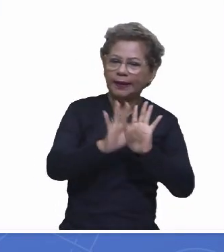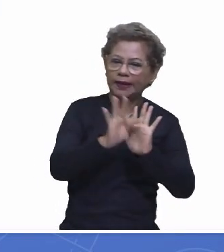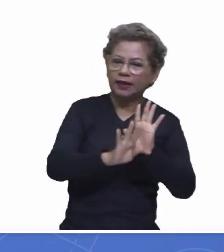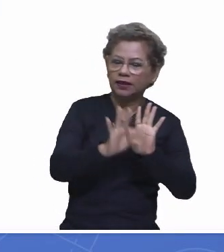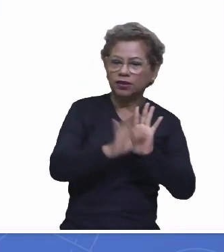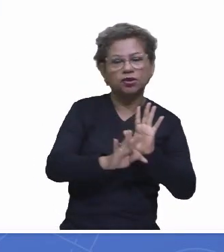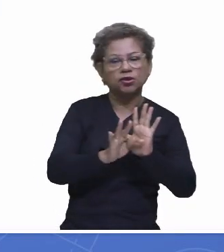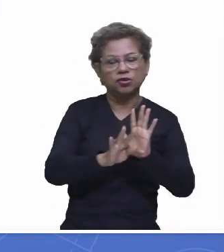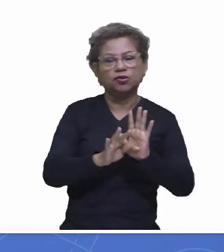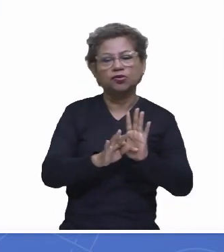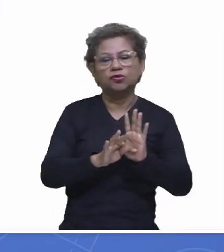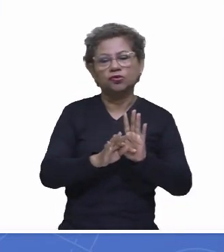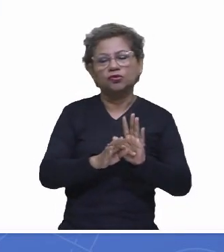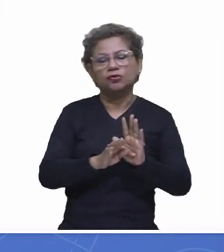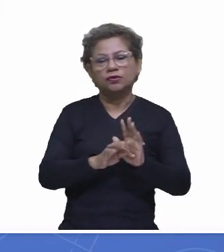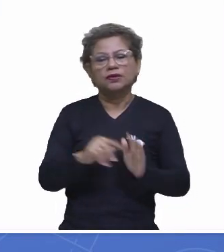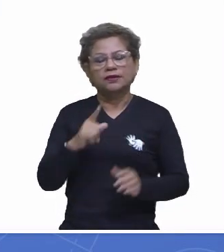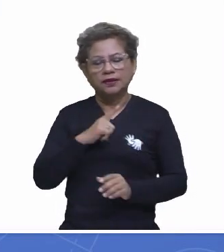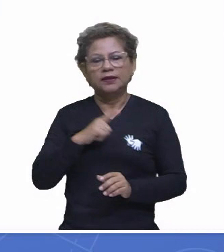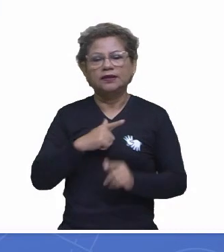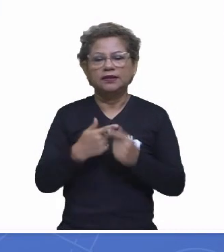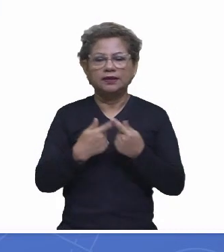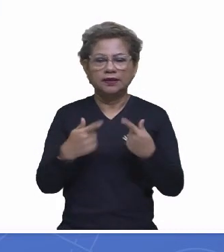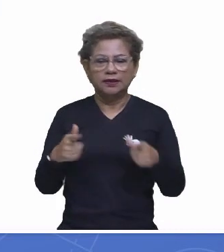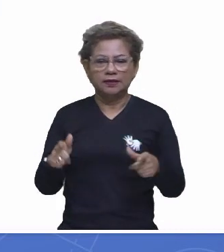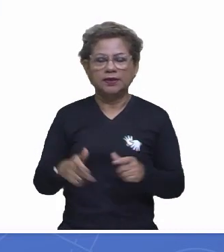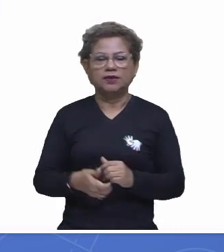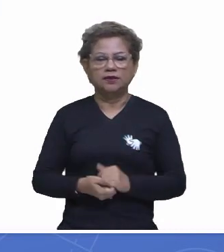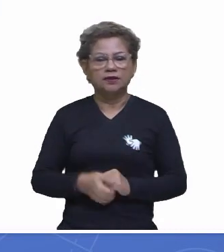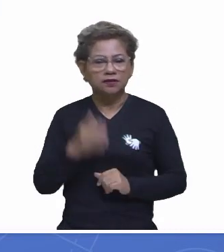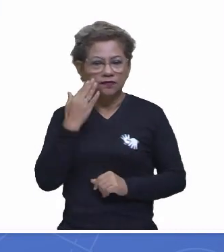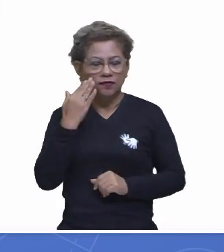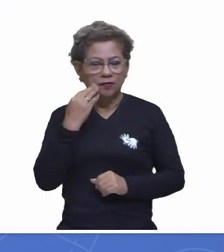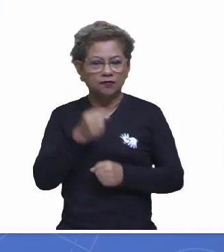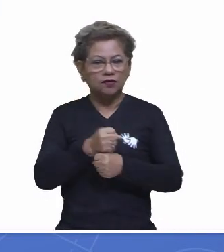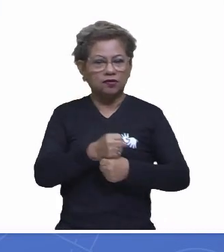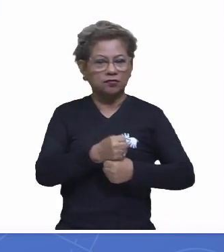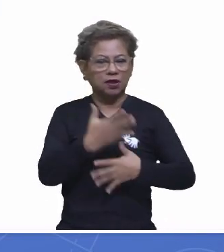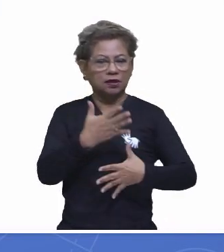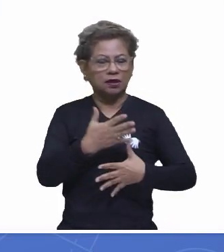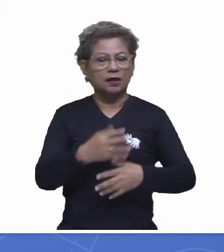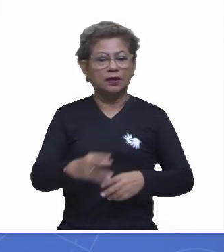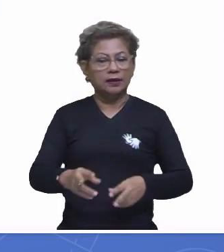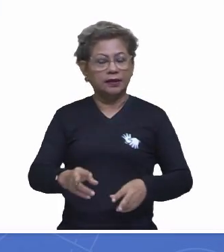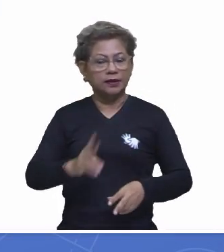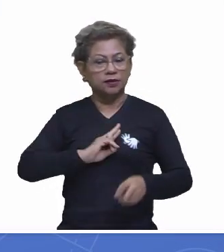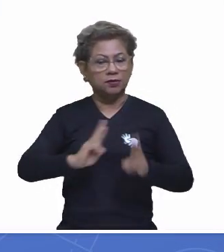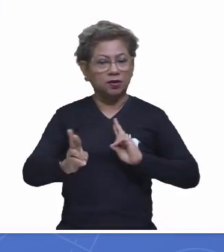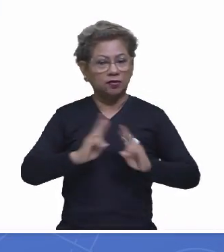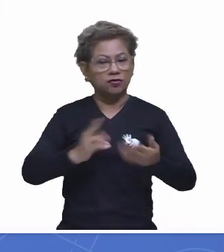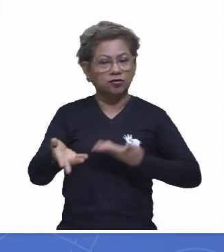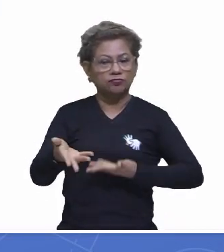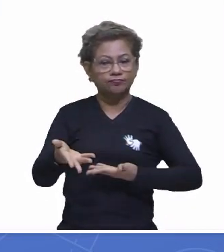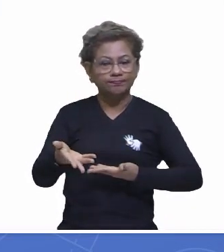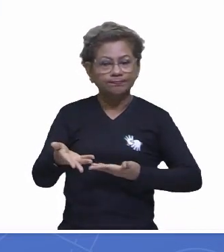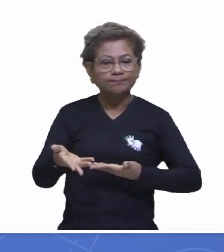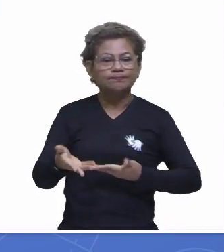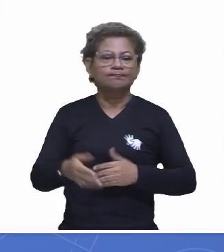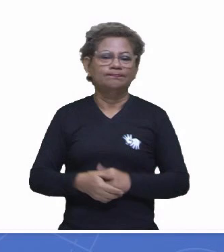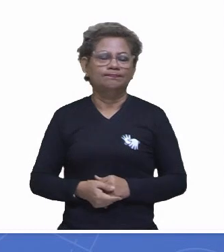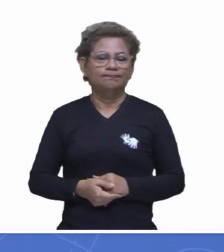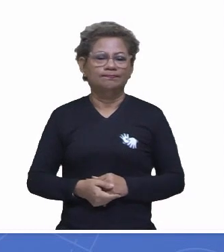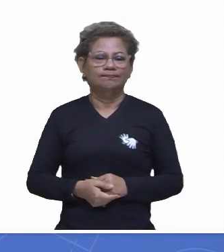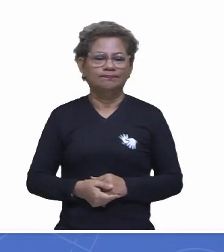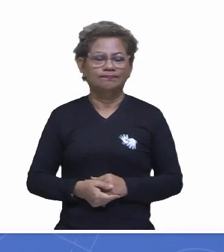certo? Vamos ver aí como é que estão respondendo aí, então, no chat as respostas acerca dessa primeira questão de língua inglesa. Vamos lá?